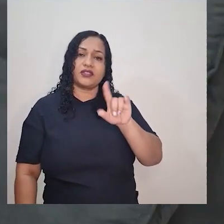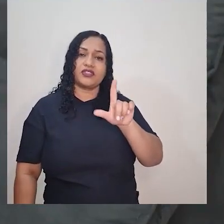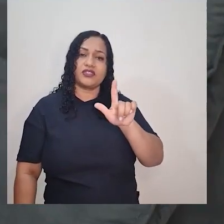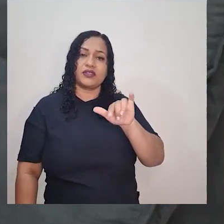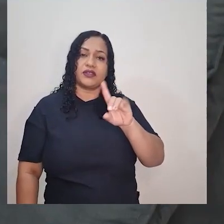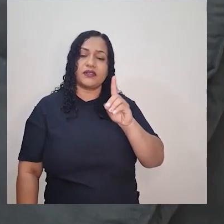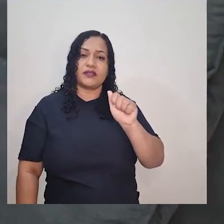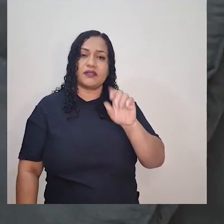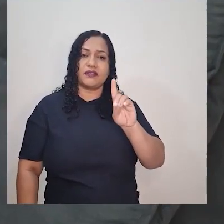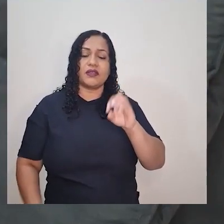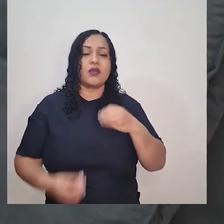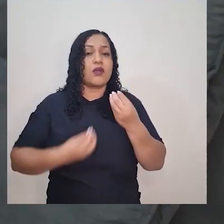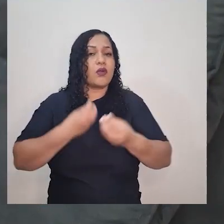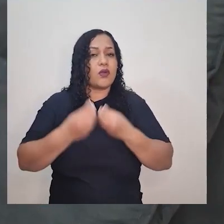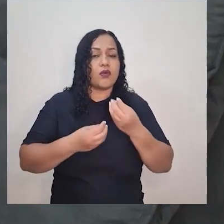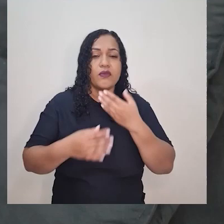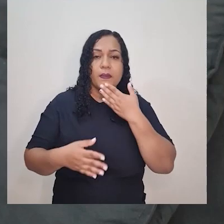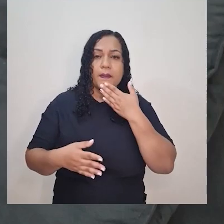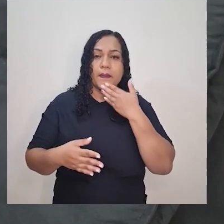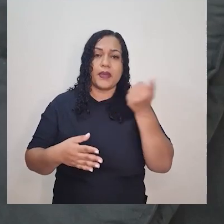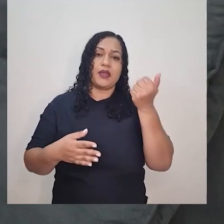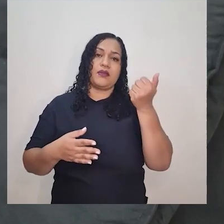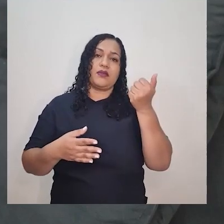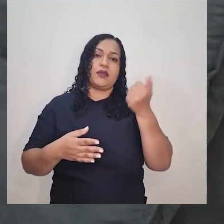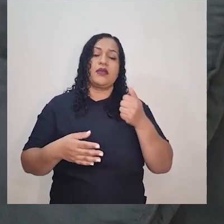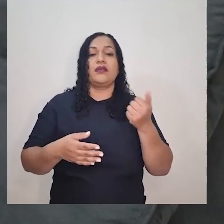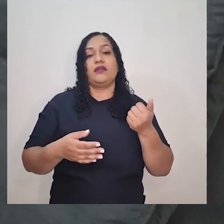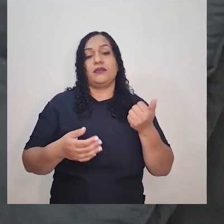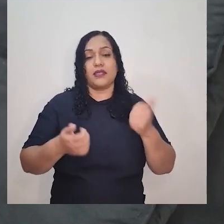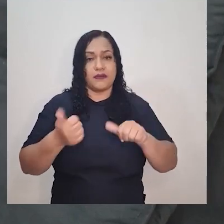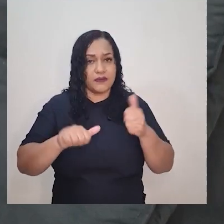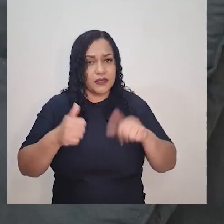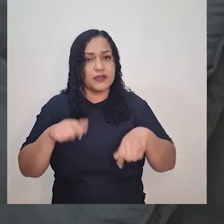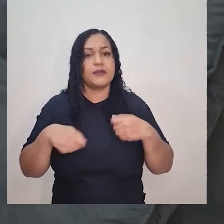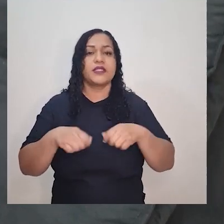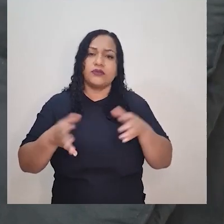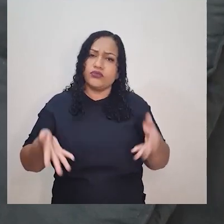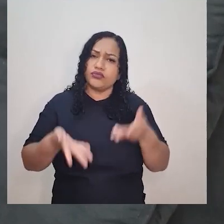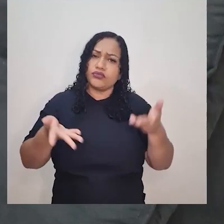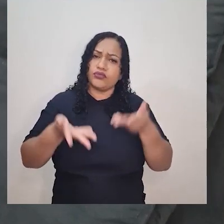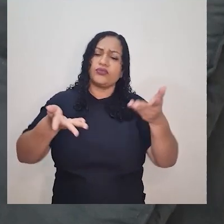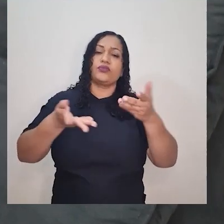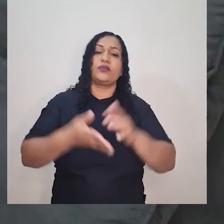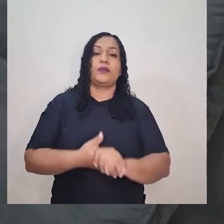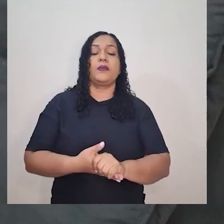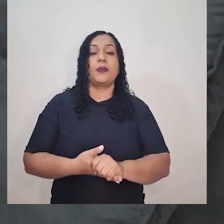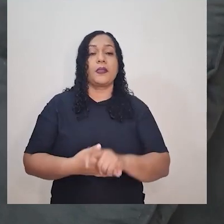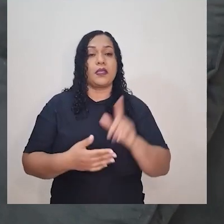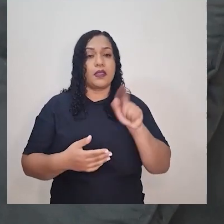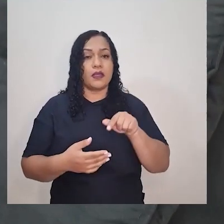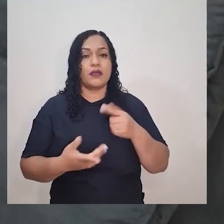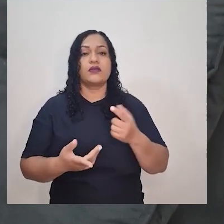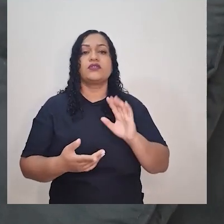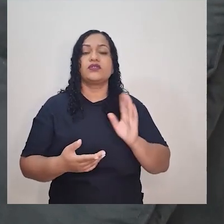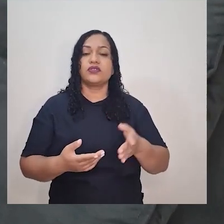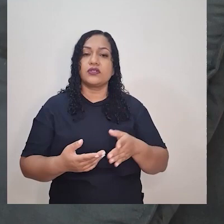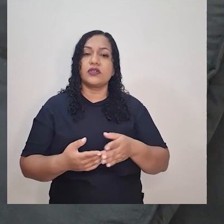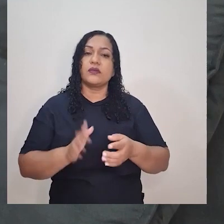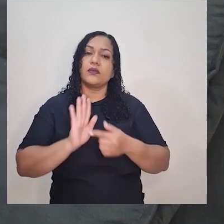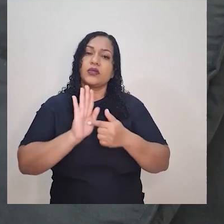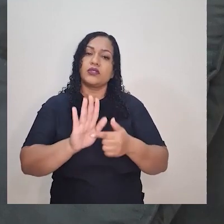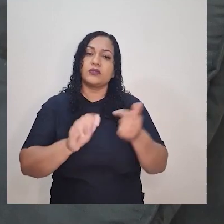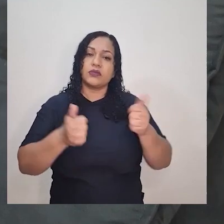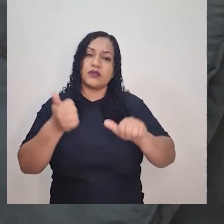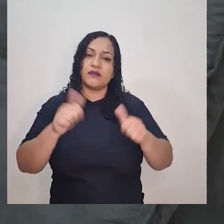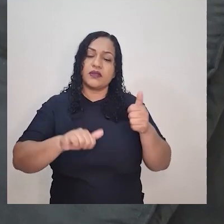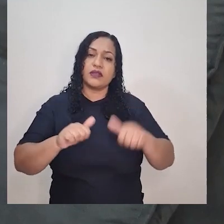da instituição. Então, a avaliação ela precisa ser fomentada. Inclusive, foi um dos pontos que nós colocamos na própria avaliação do